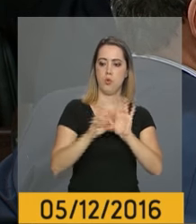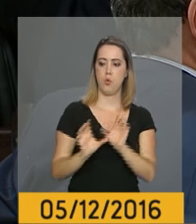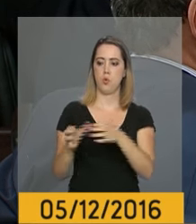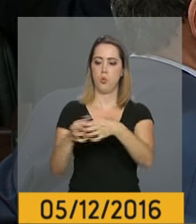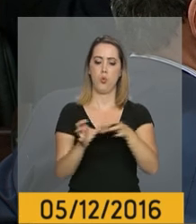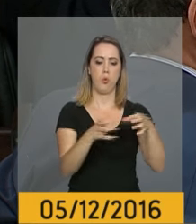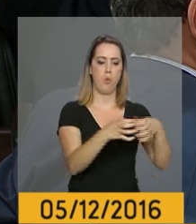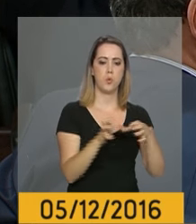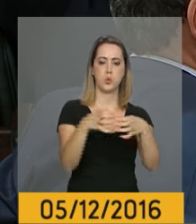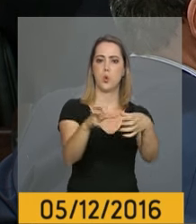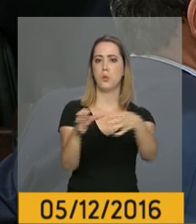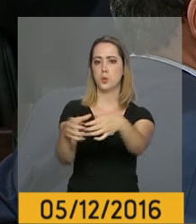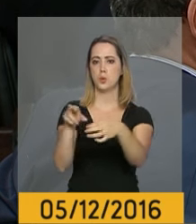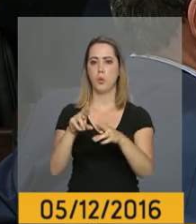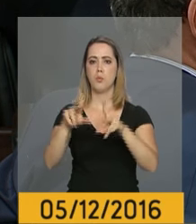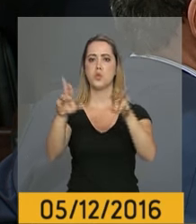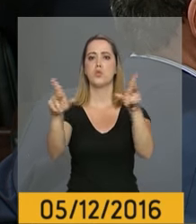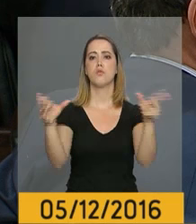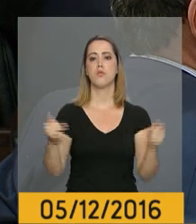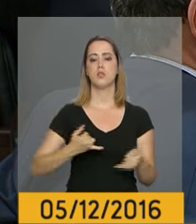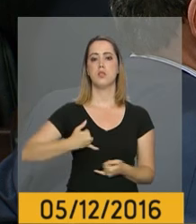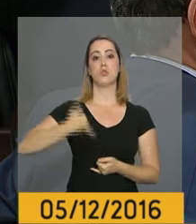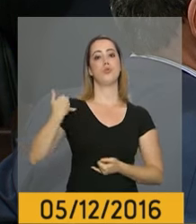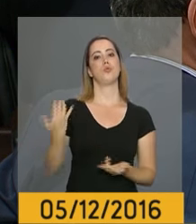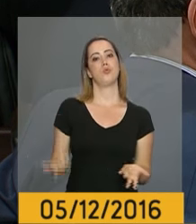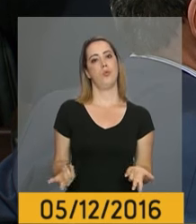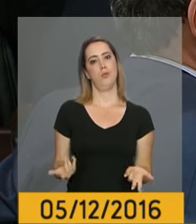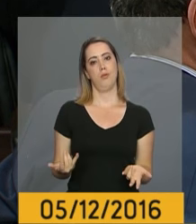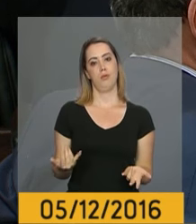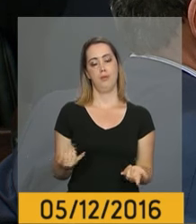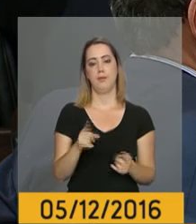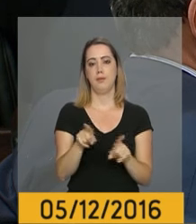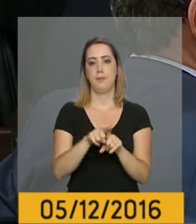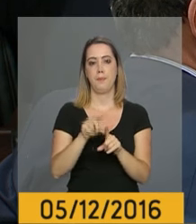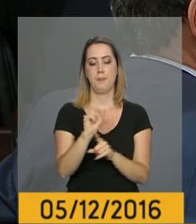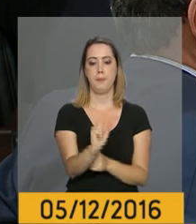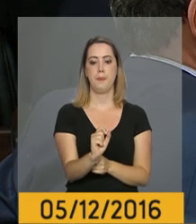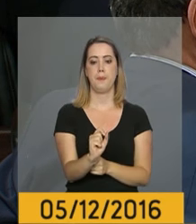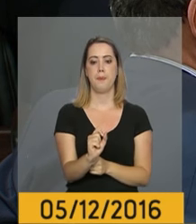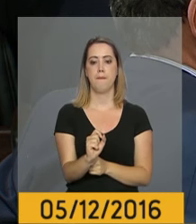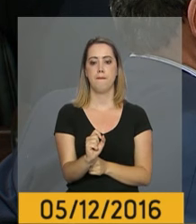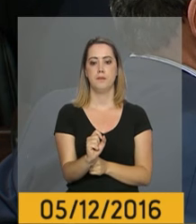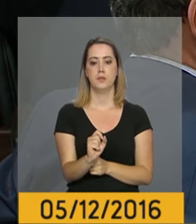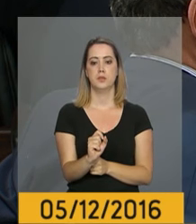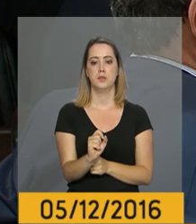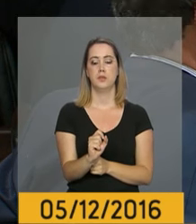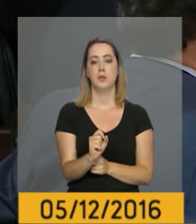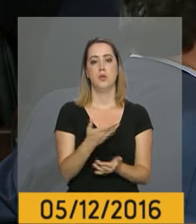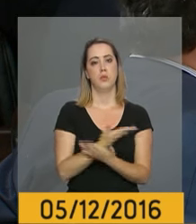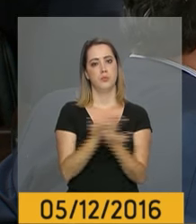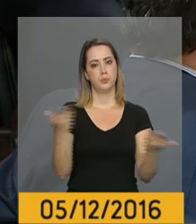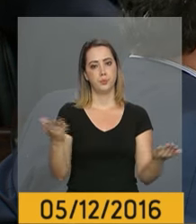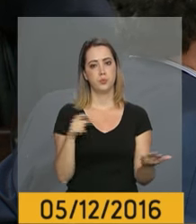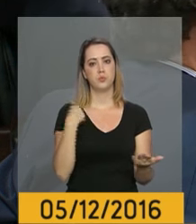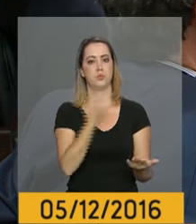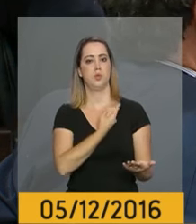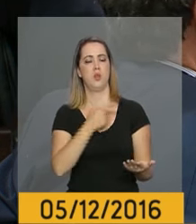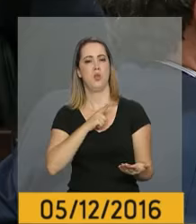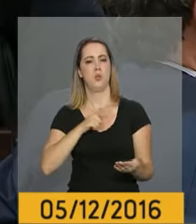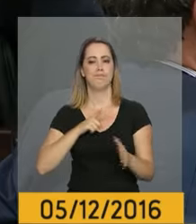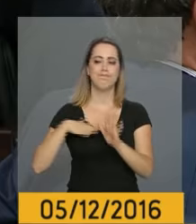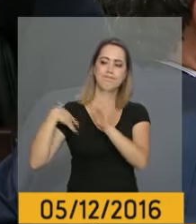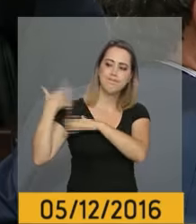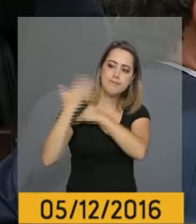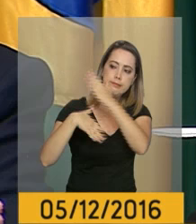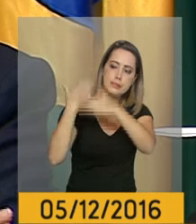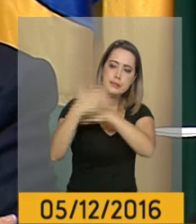histó etários ou de histórico contributivo. Eu quero dizer aos senhores, olhe, nós temos longa